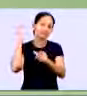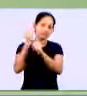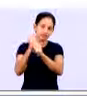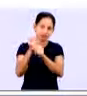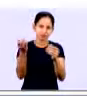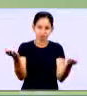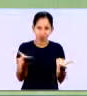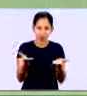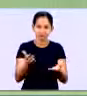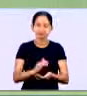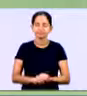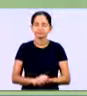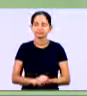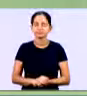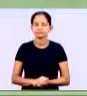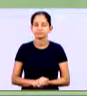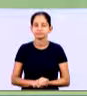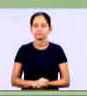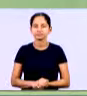Tá?